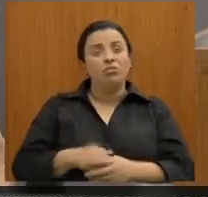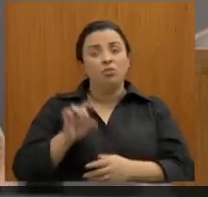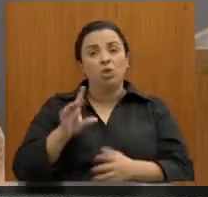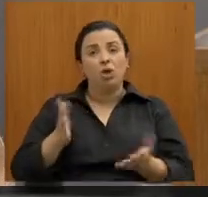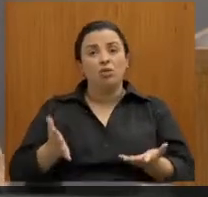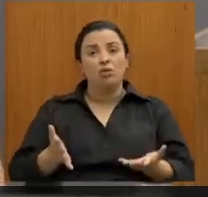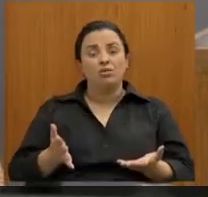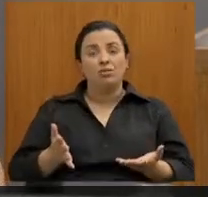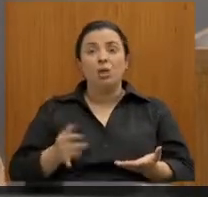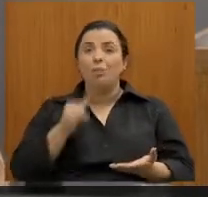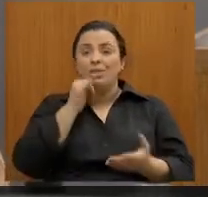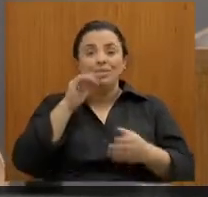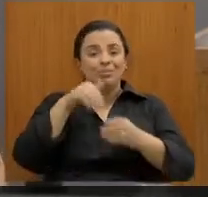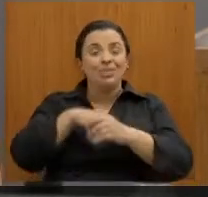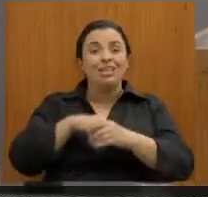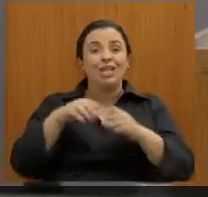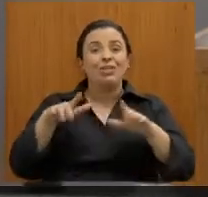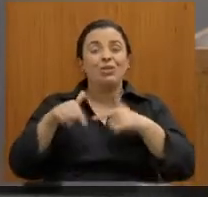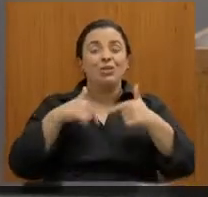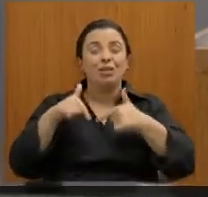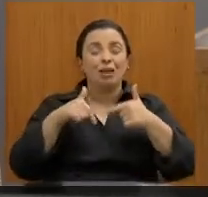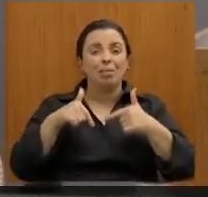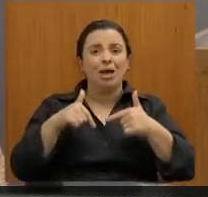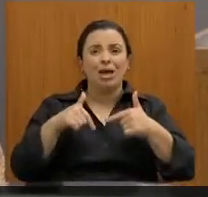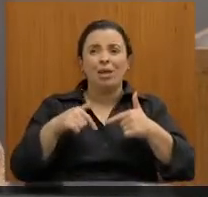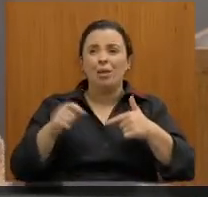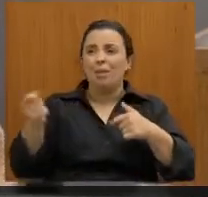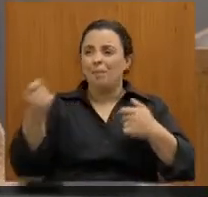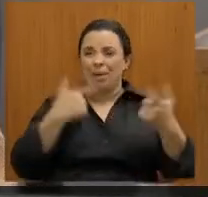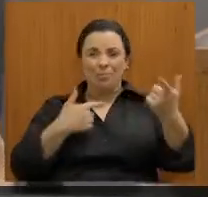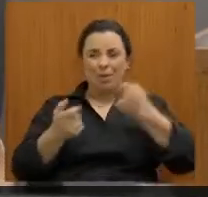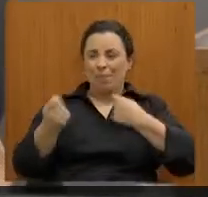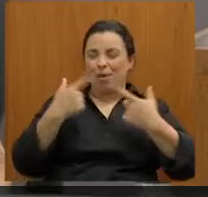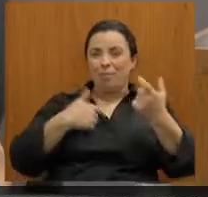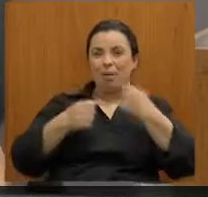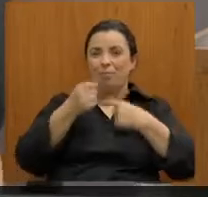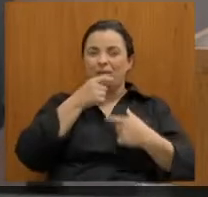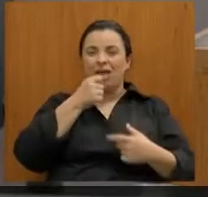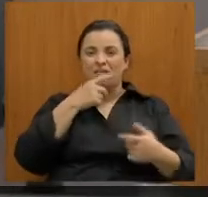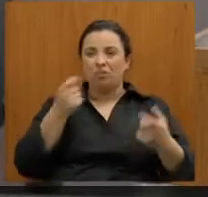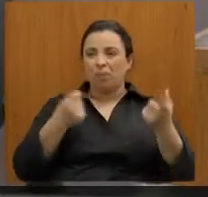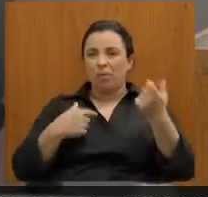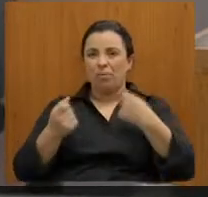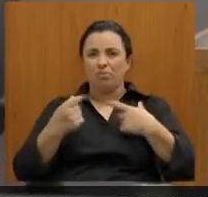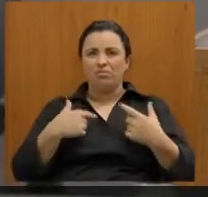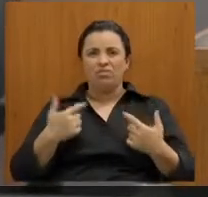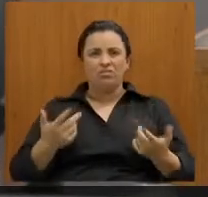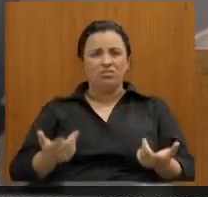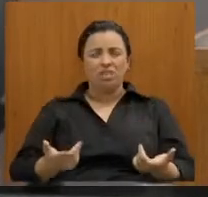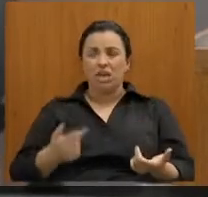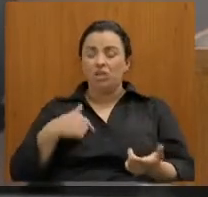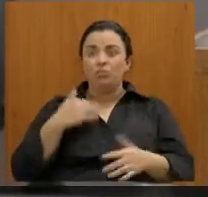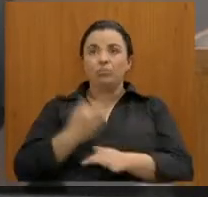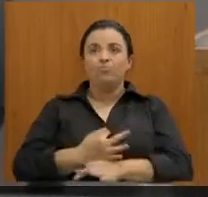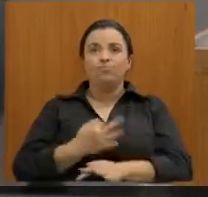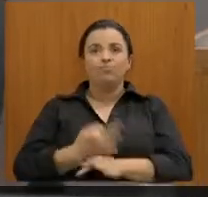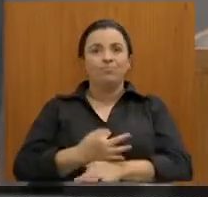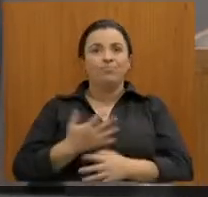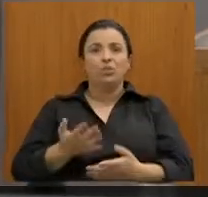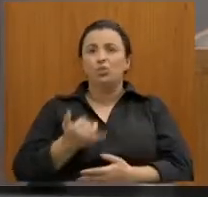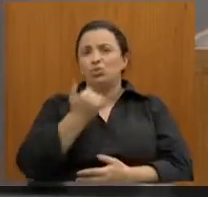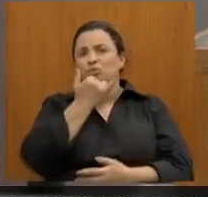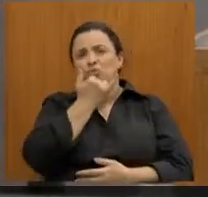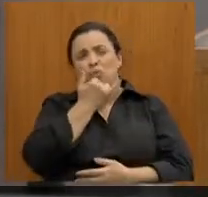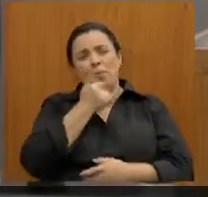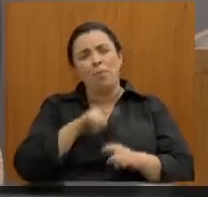serviço a até que ela é inteligente sabe é Com perdão da palavra eu já tô de saco